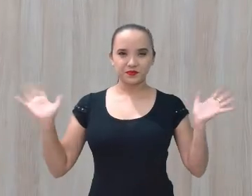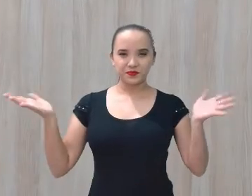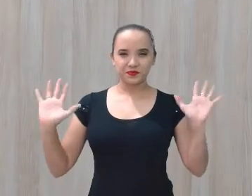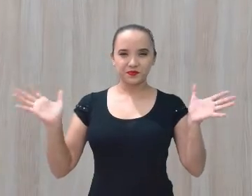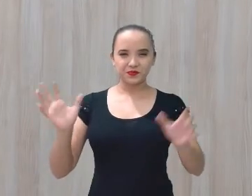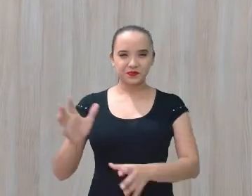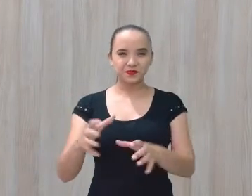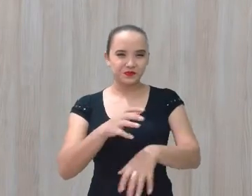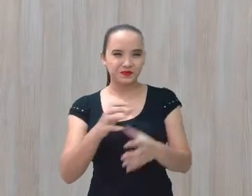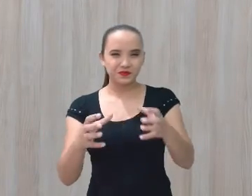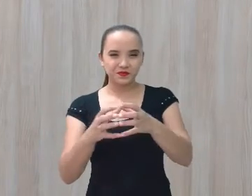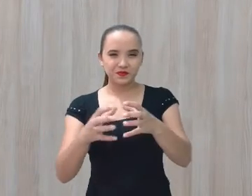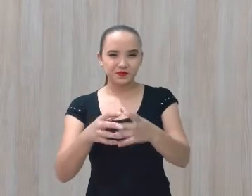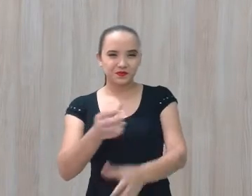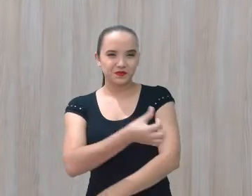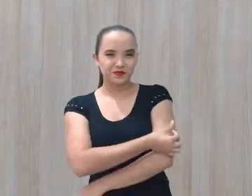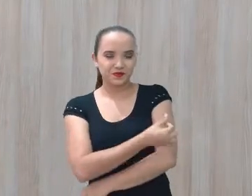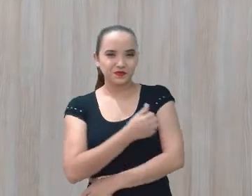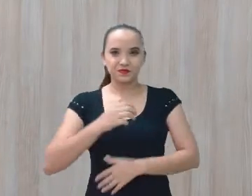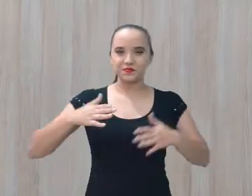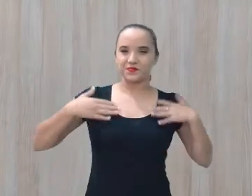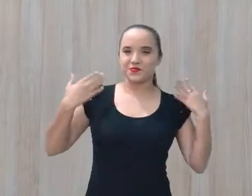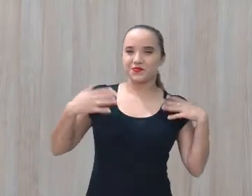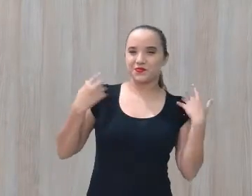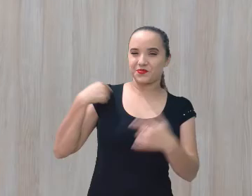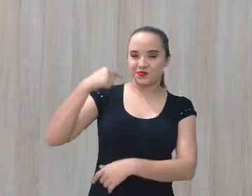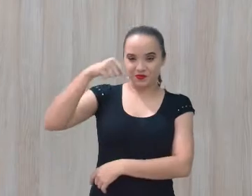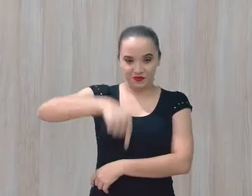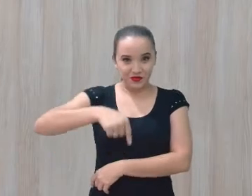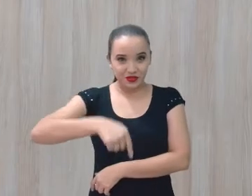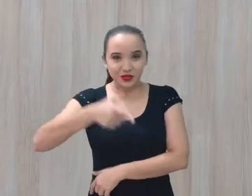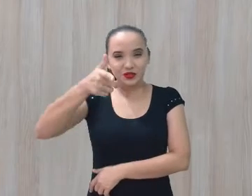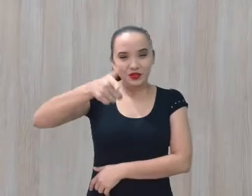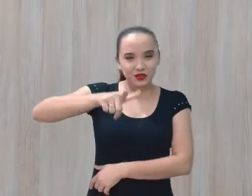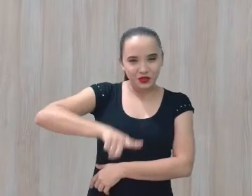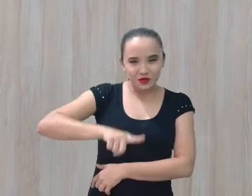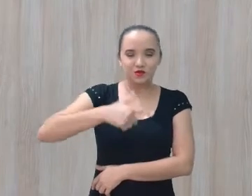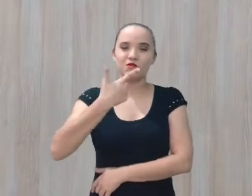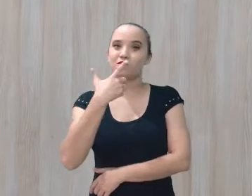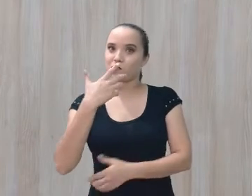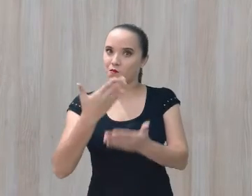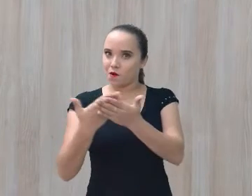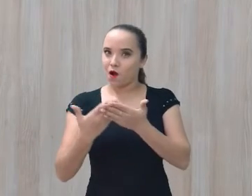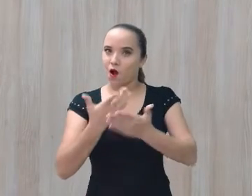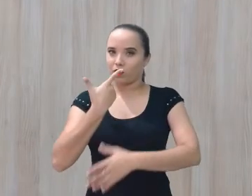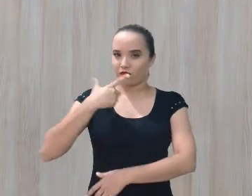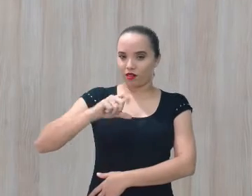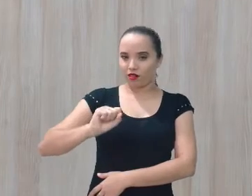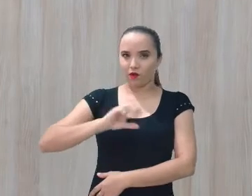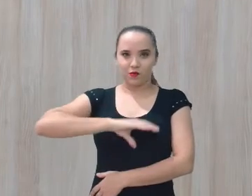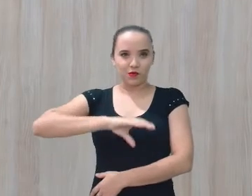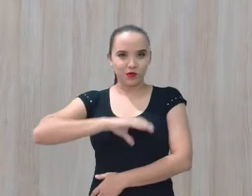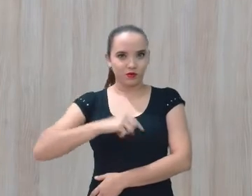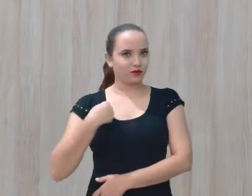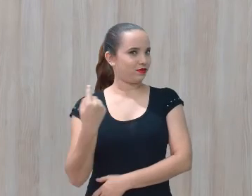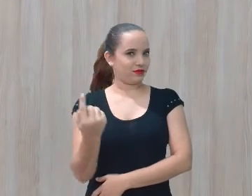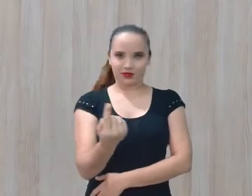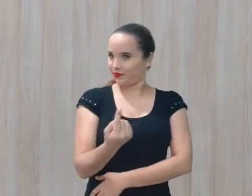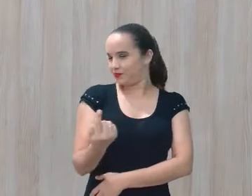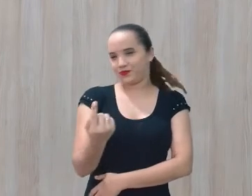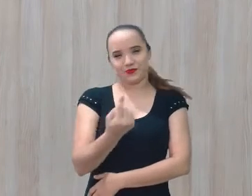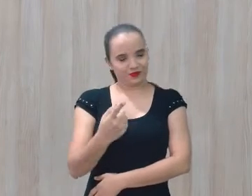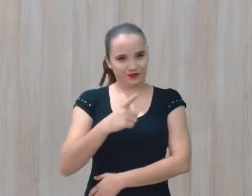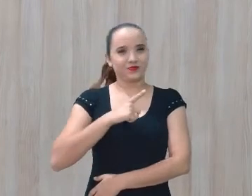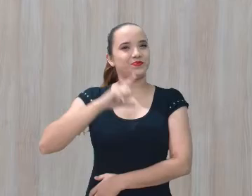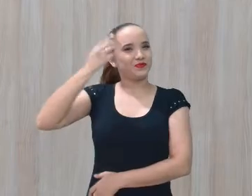Olá, sexto ano! É uma alegria estar com vocês para mais uma aula de língua portuguesa. Não estou aqui sozinha, eu